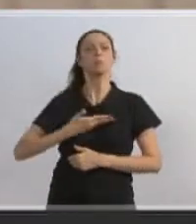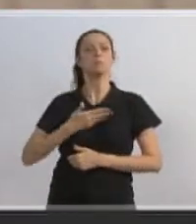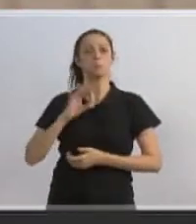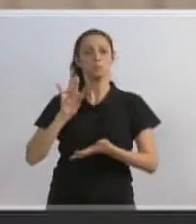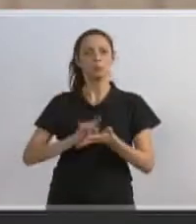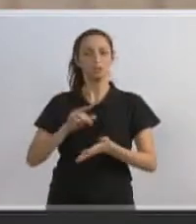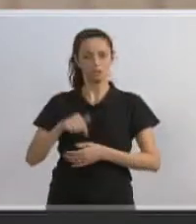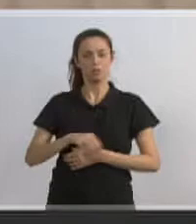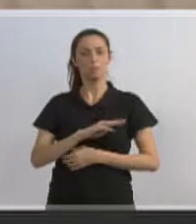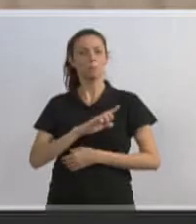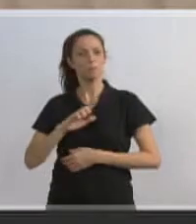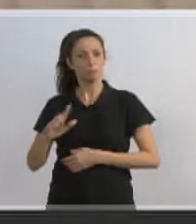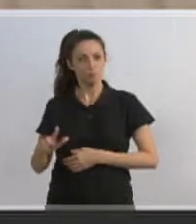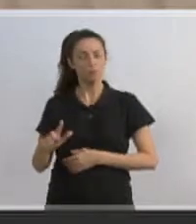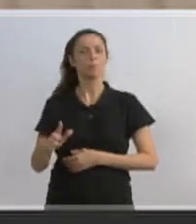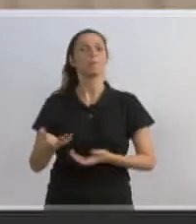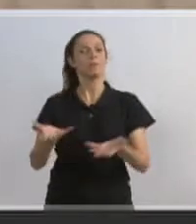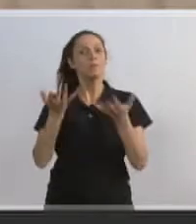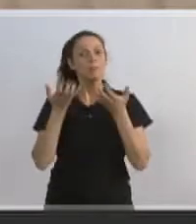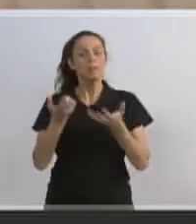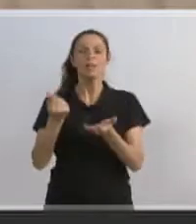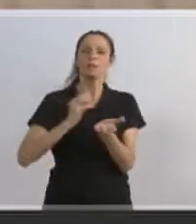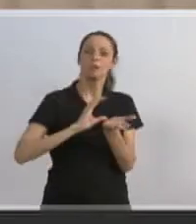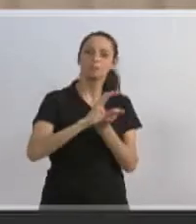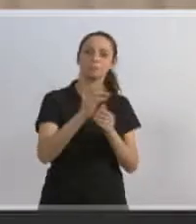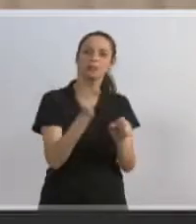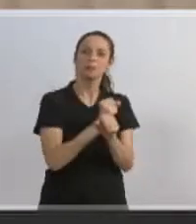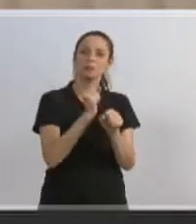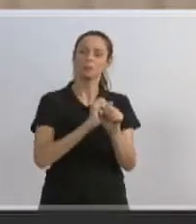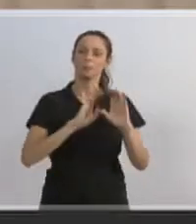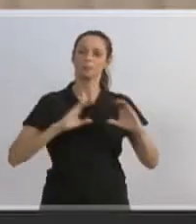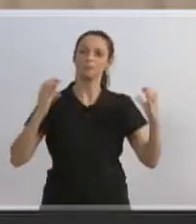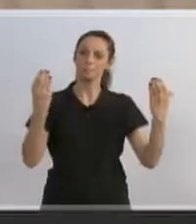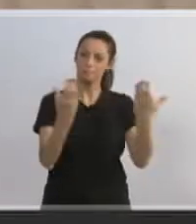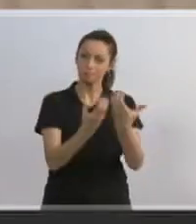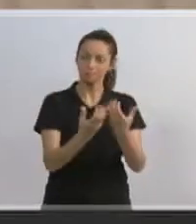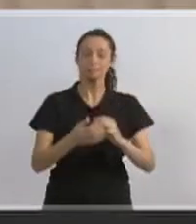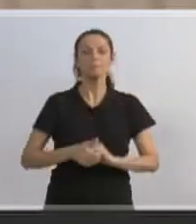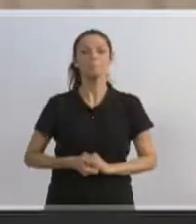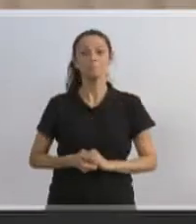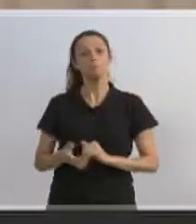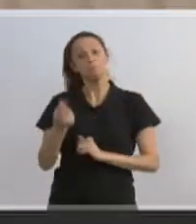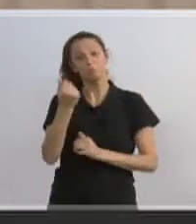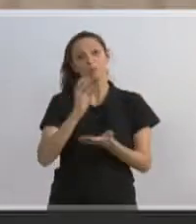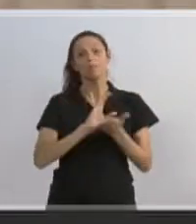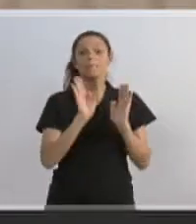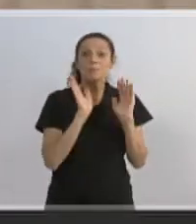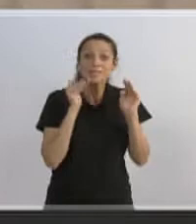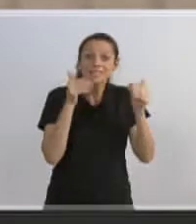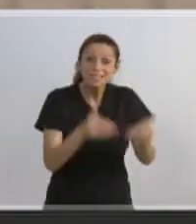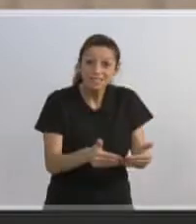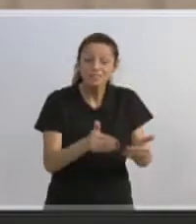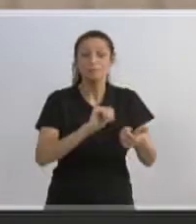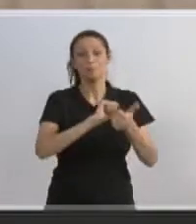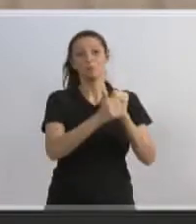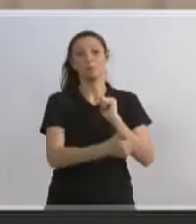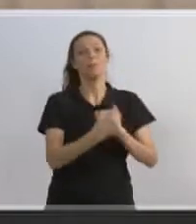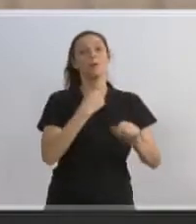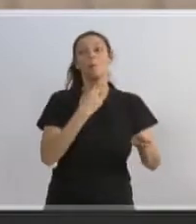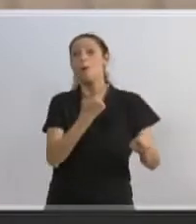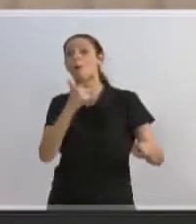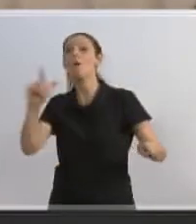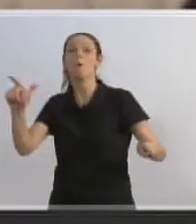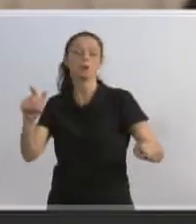de Blumenau no sentido de trazer esses recursos para cá. E, como Vossa Excelência muito bem lembra também, são recursos específicos para isso e não podem ser destinados para